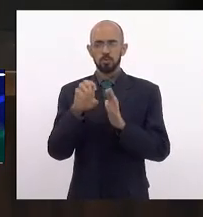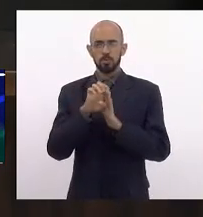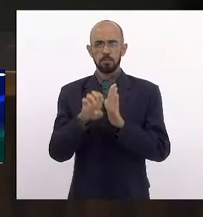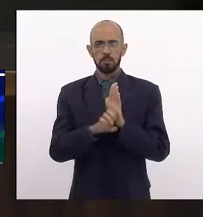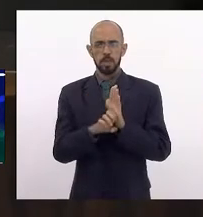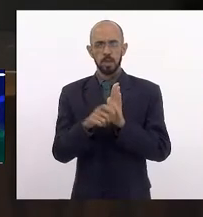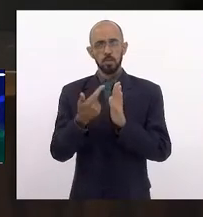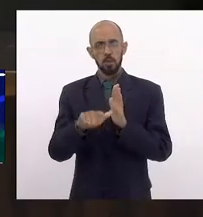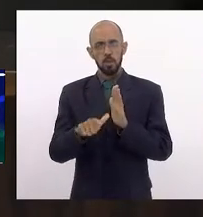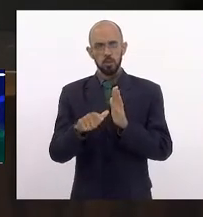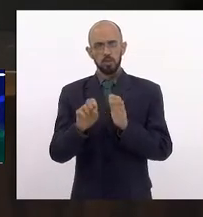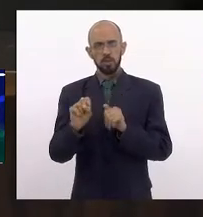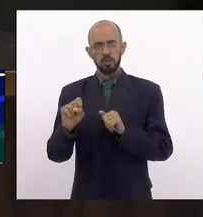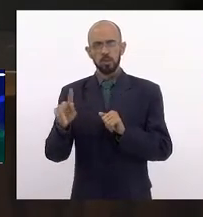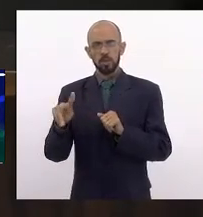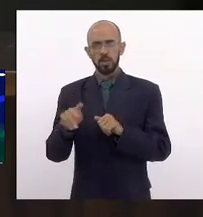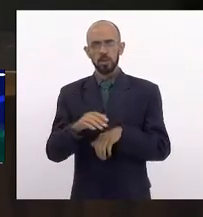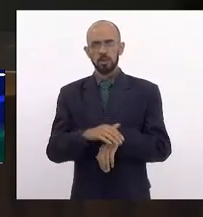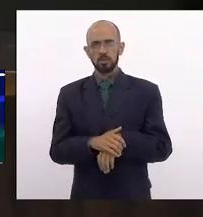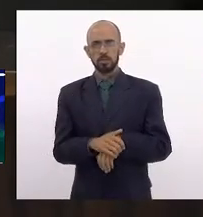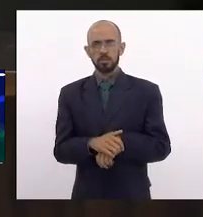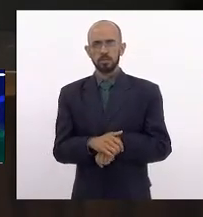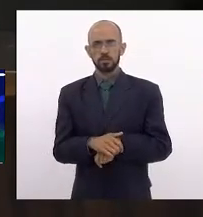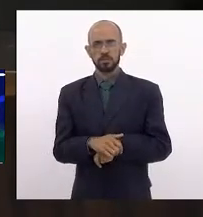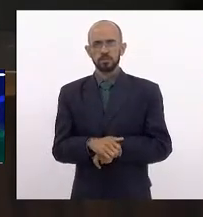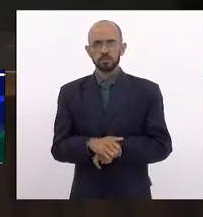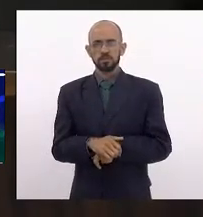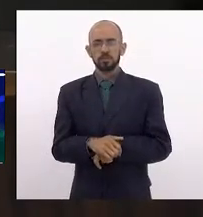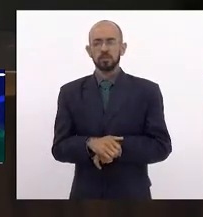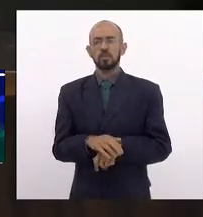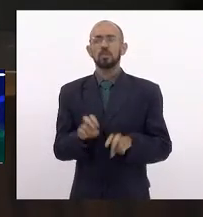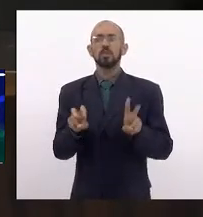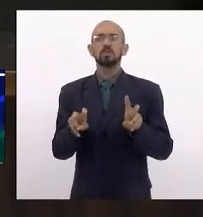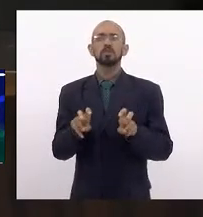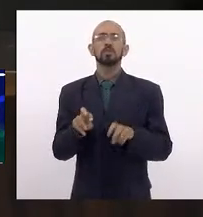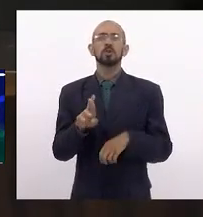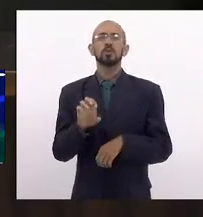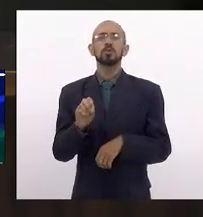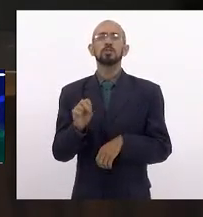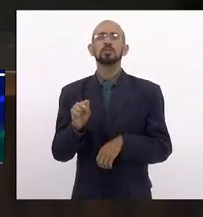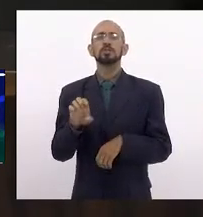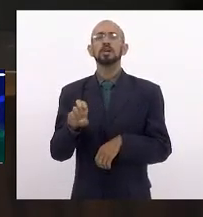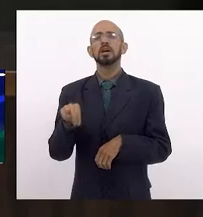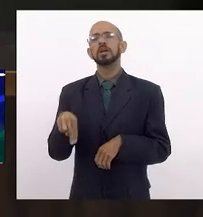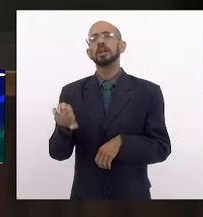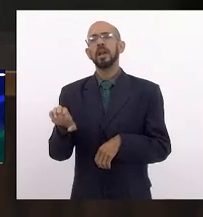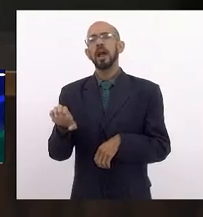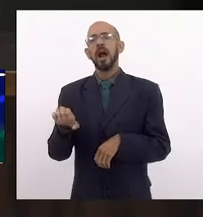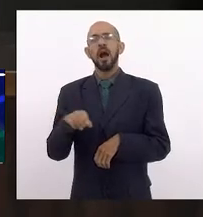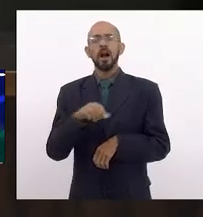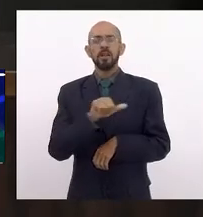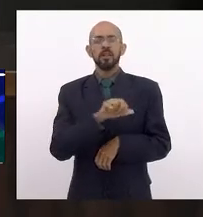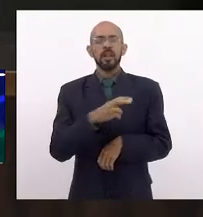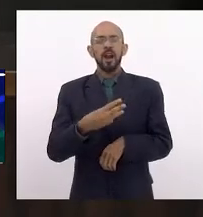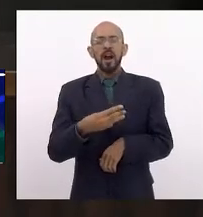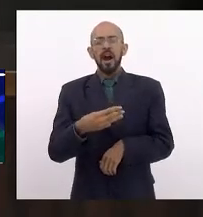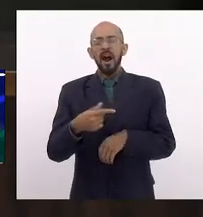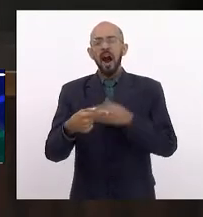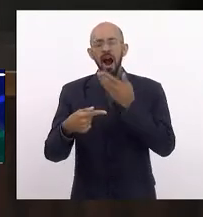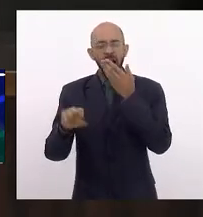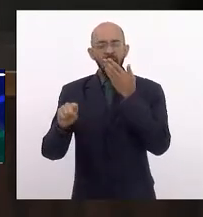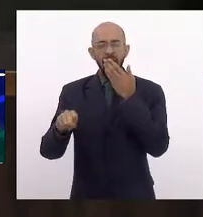Ok 47/19 com subir em relação a Rosane Félix atriz 78